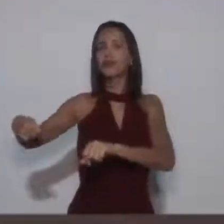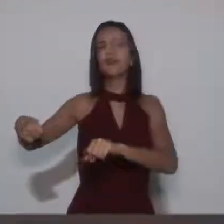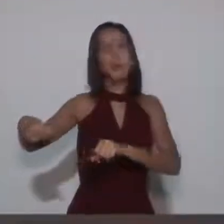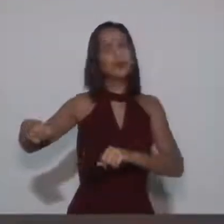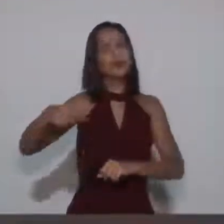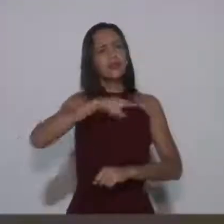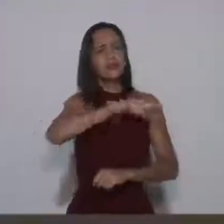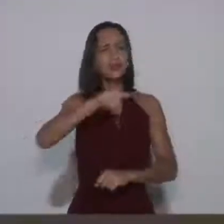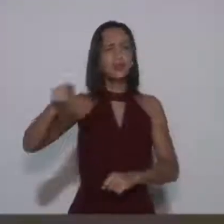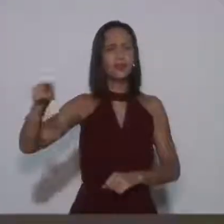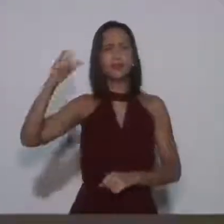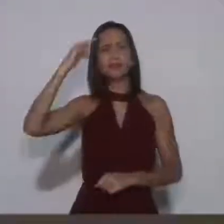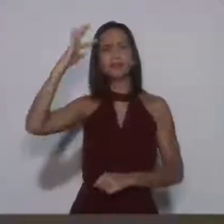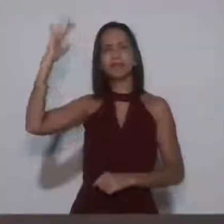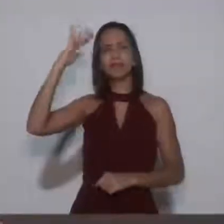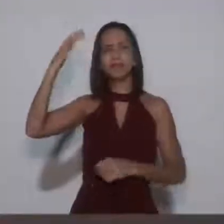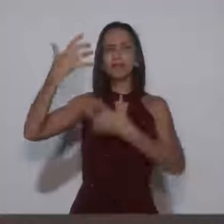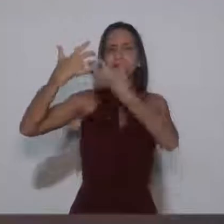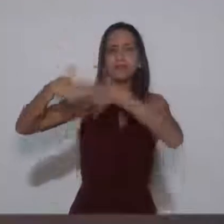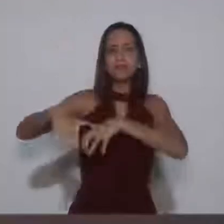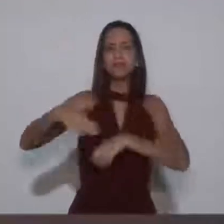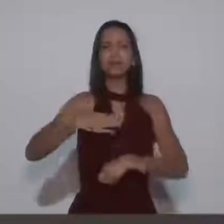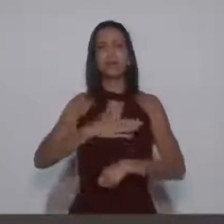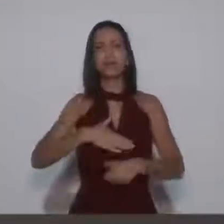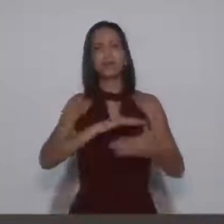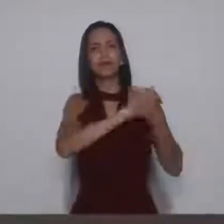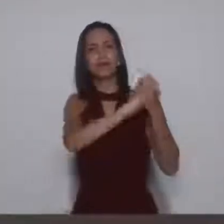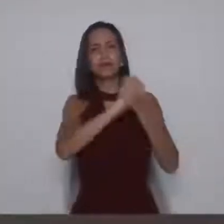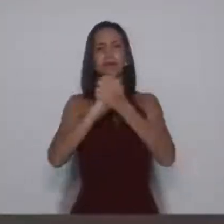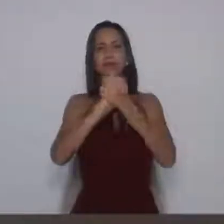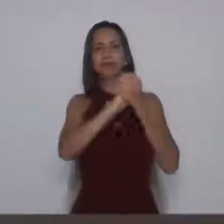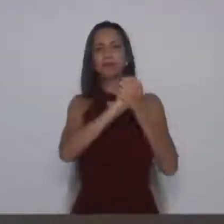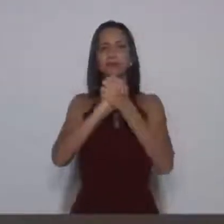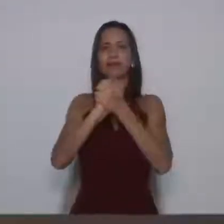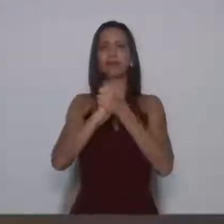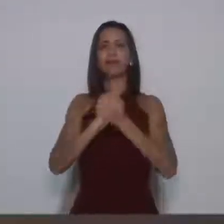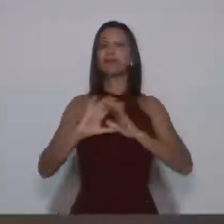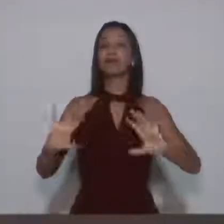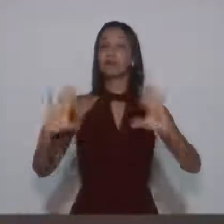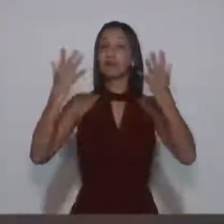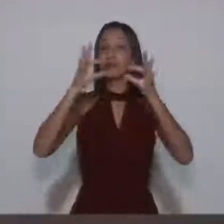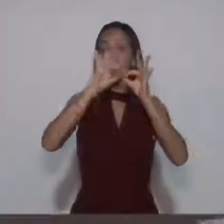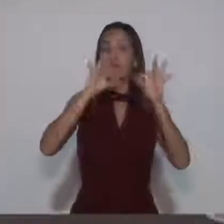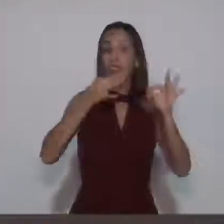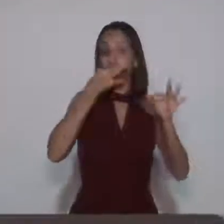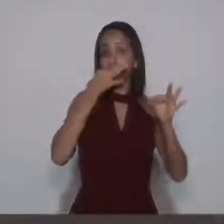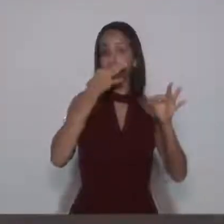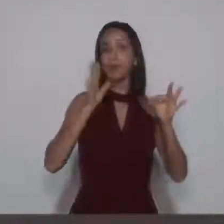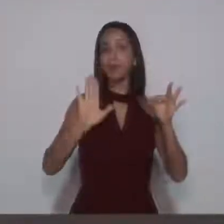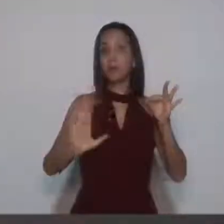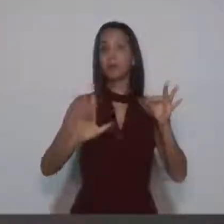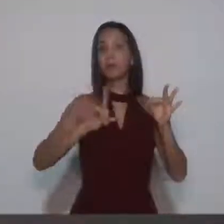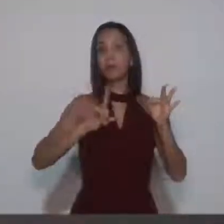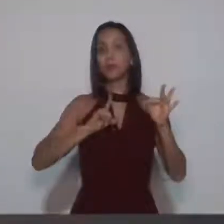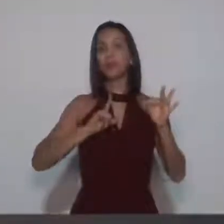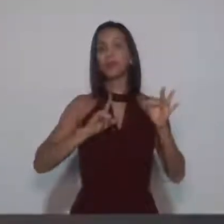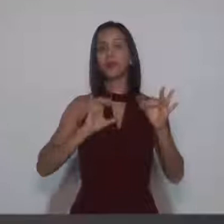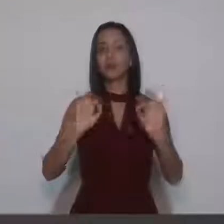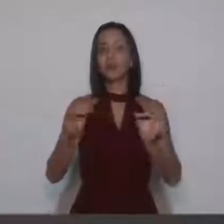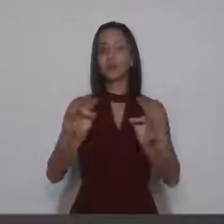para a nossa cidade. Aqui primeiro quero começar com os parabéns, né, para o primeiro final de semana da Festa da Uva, mas é óbvio